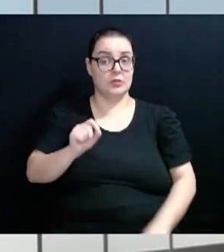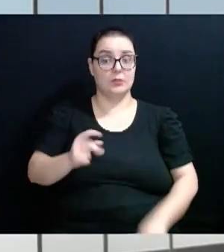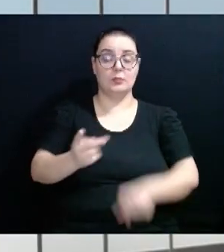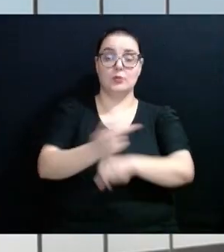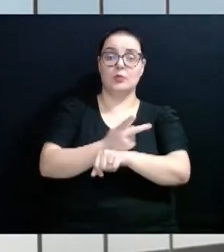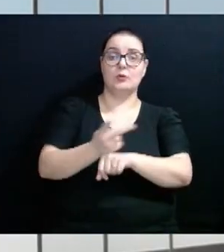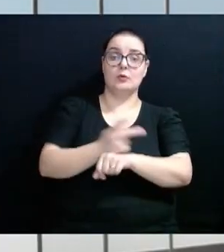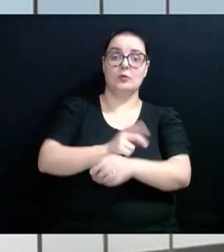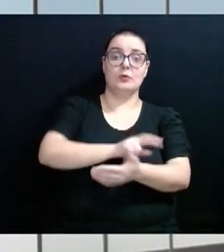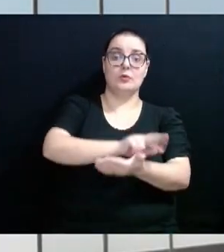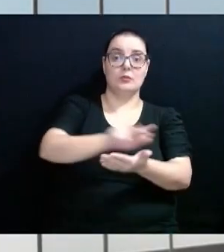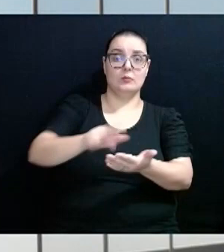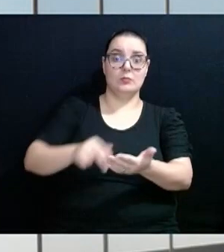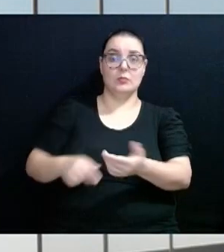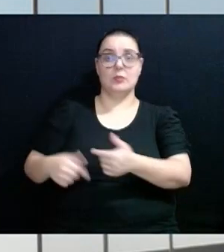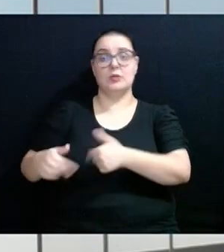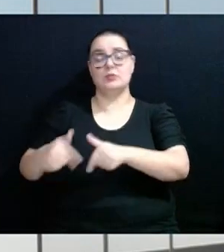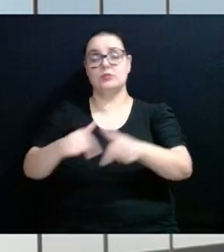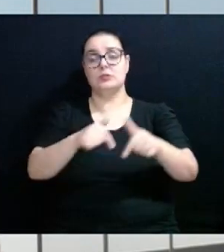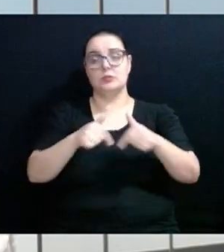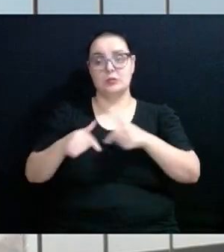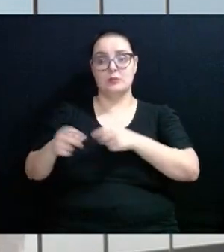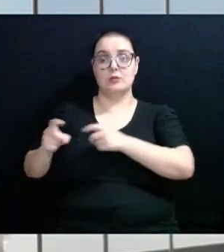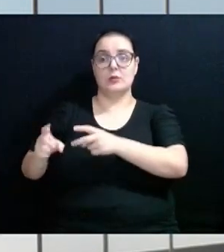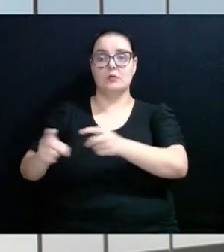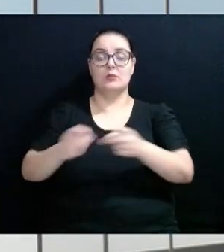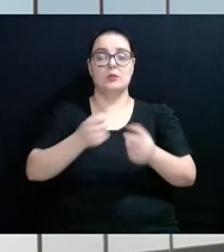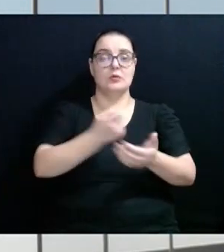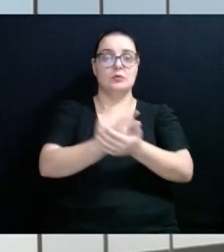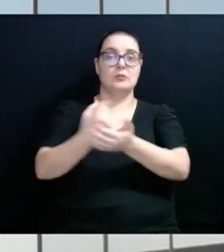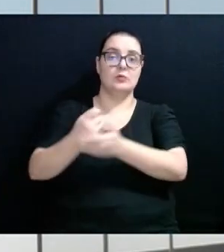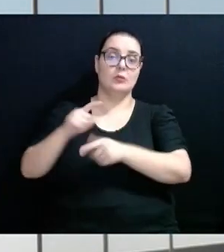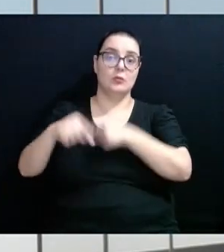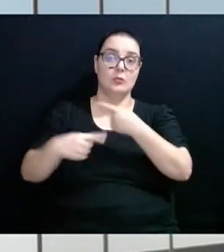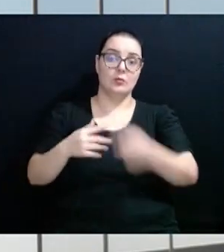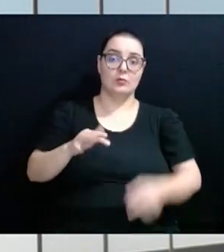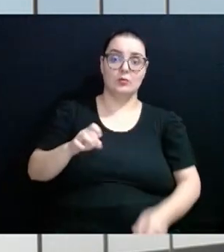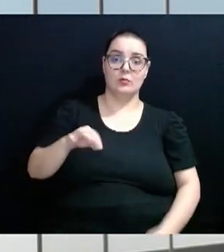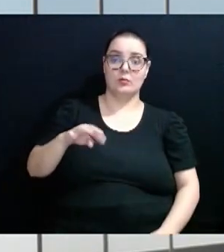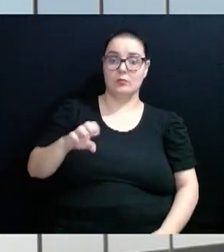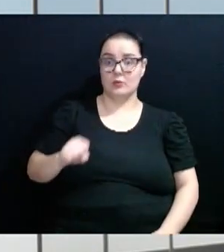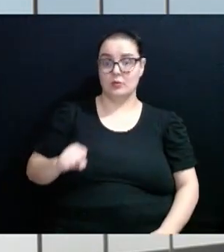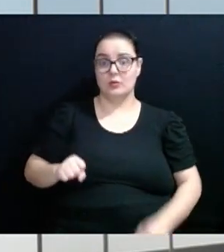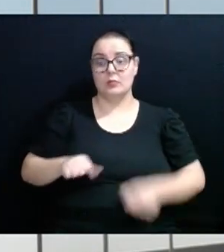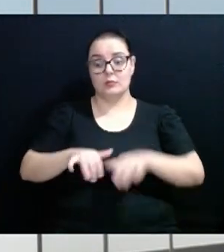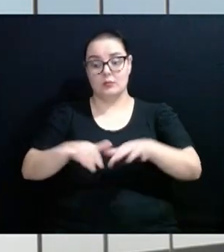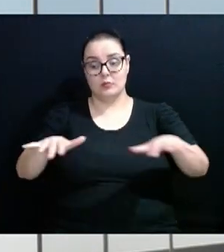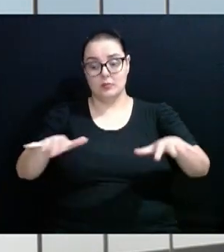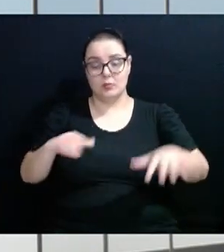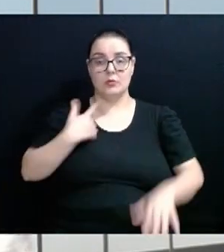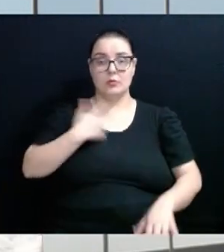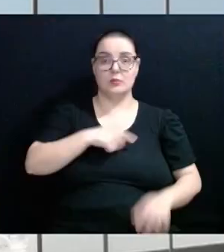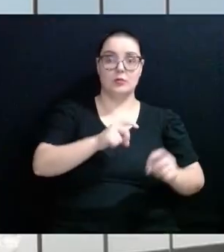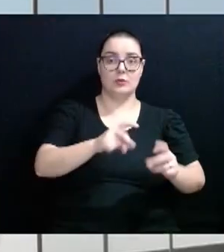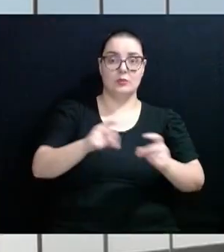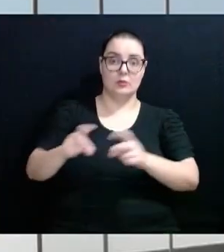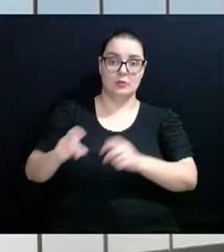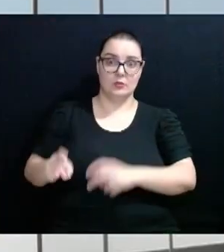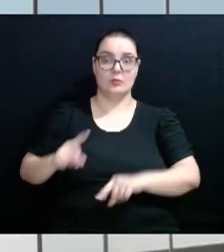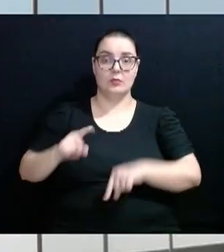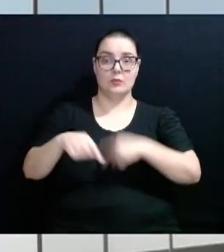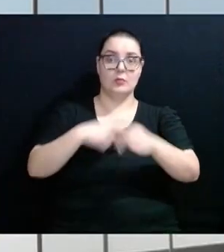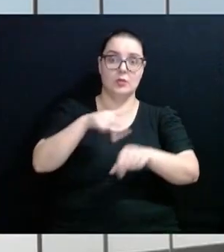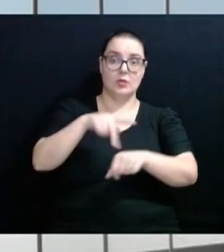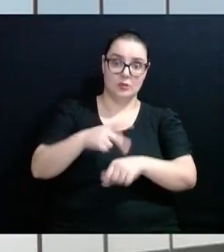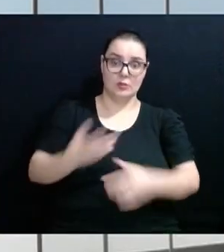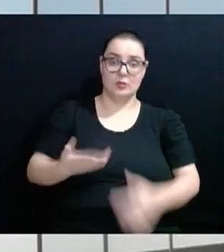de mercados, temos que buscar outras fontes, temos que ampliar o nosso comércio com outros países, temos que